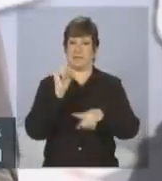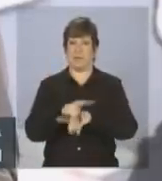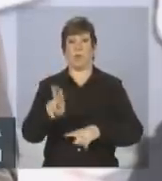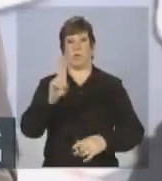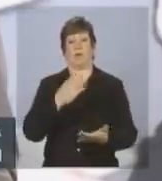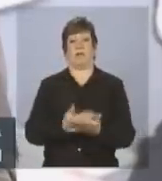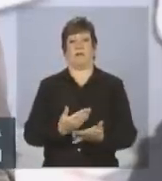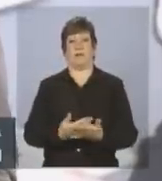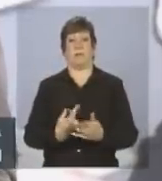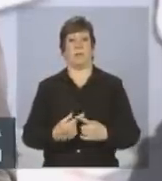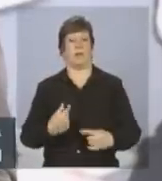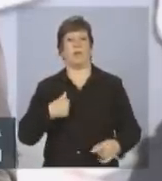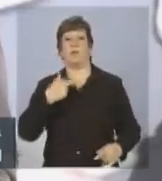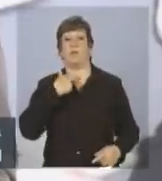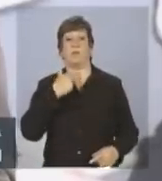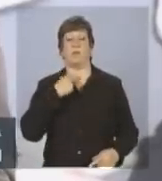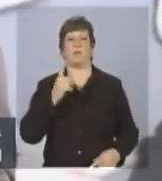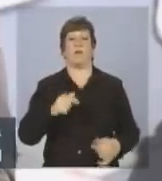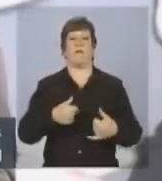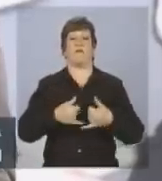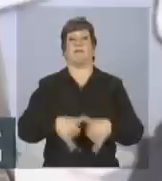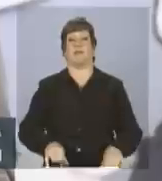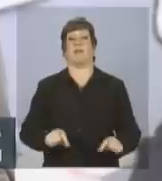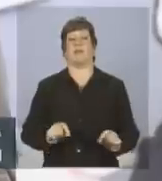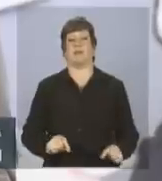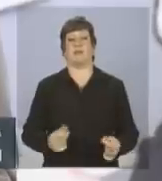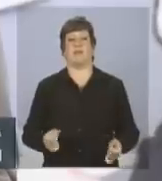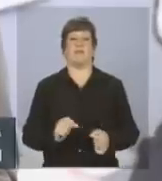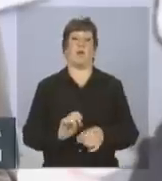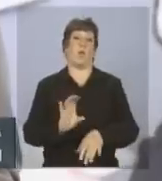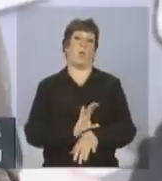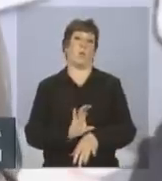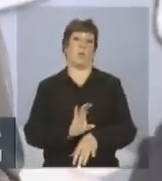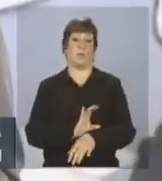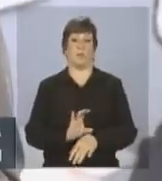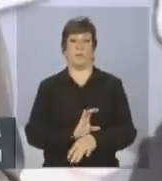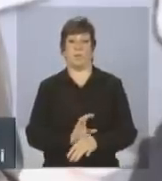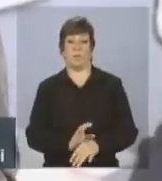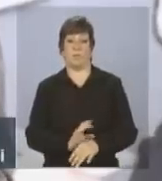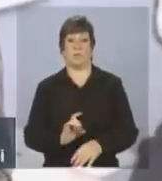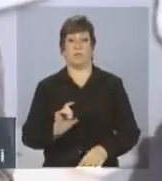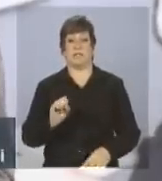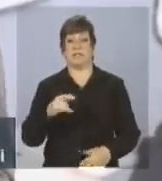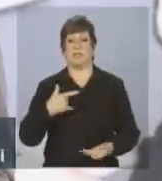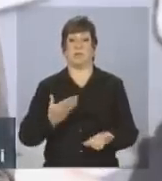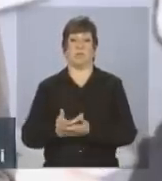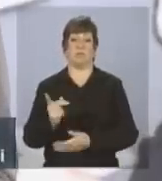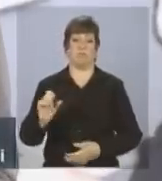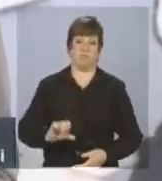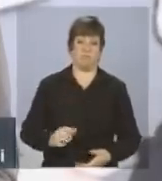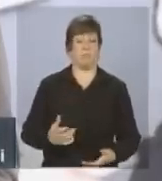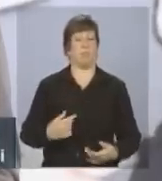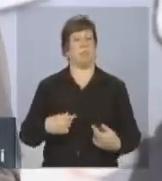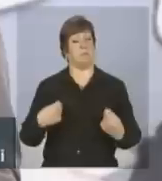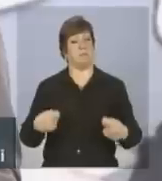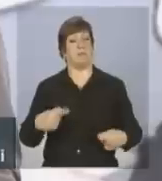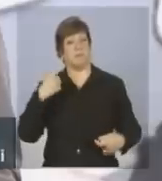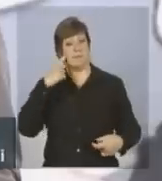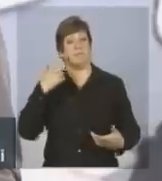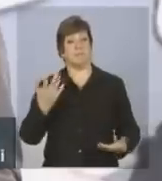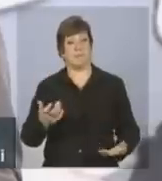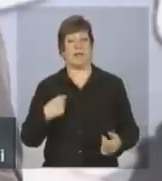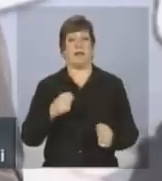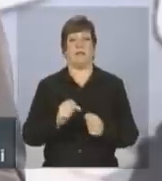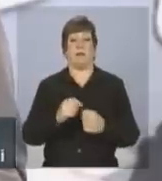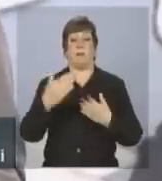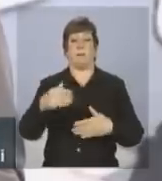porque eu não poderia me dar o luxo de ficar fazendo cursinho no ano seguinte, caso não passasse. Então, o que eu fiz? Fiz prova